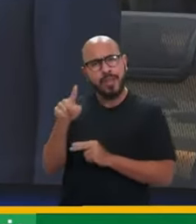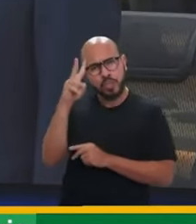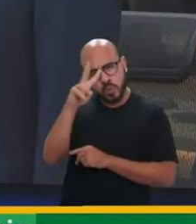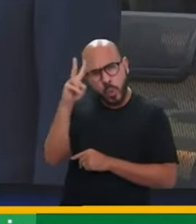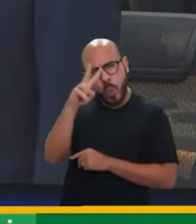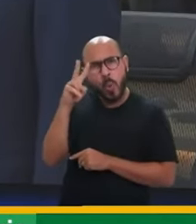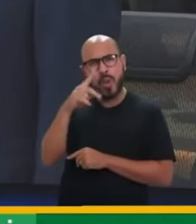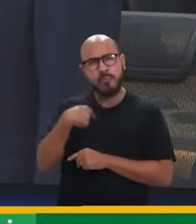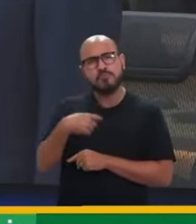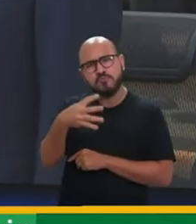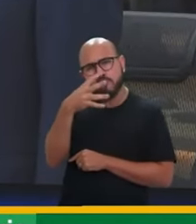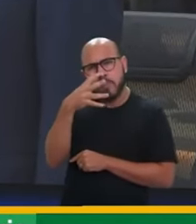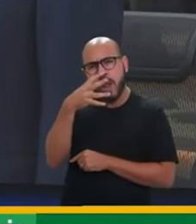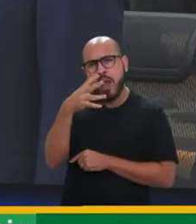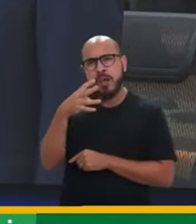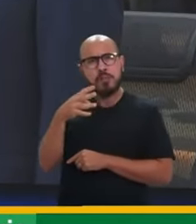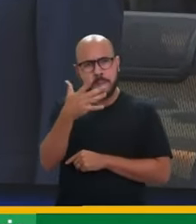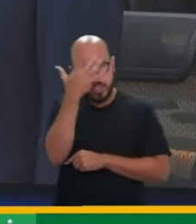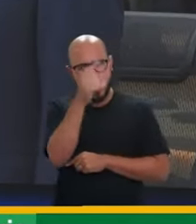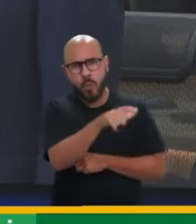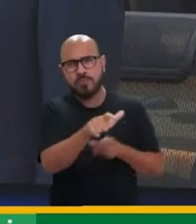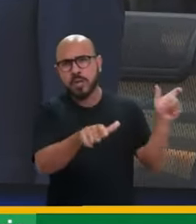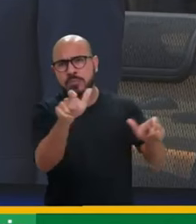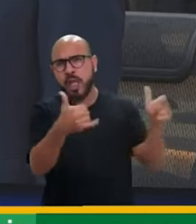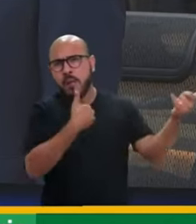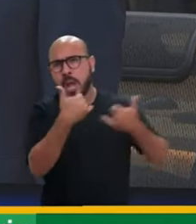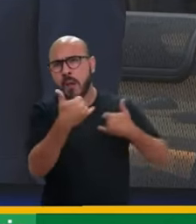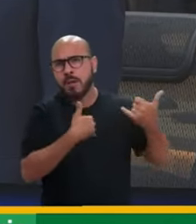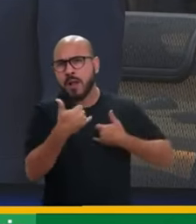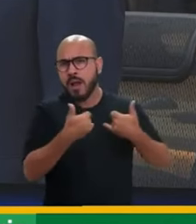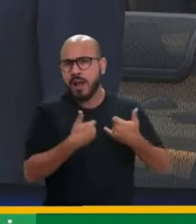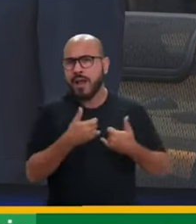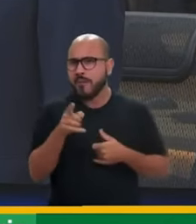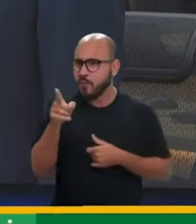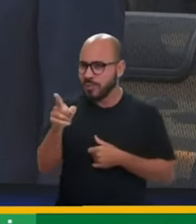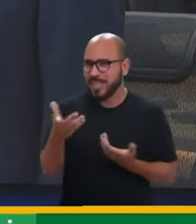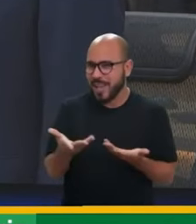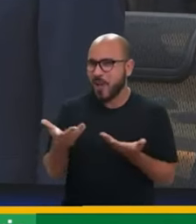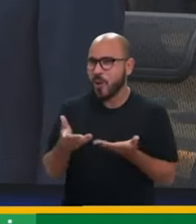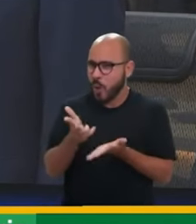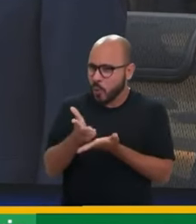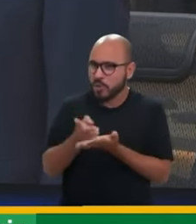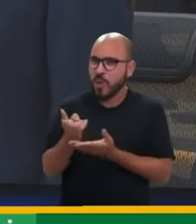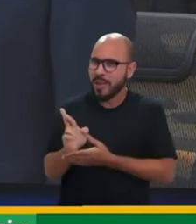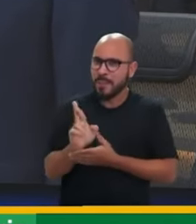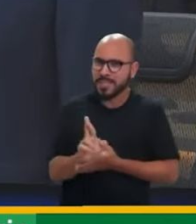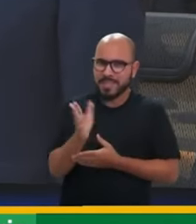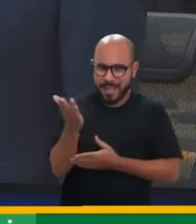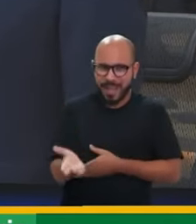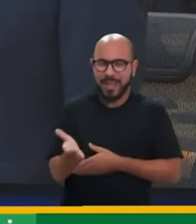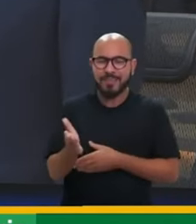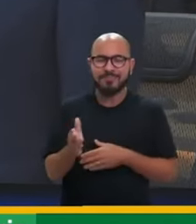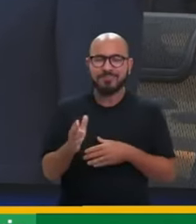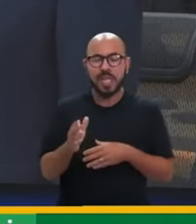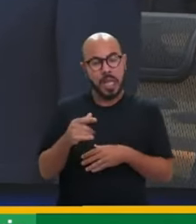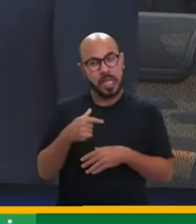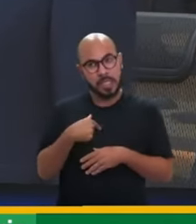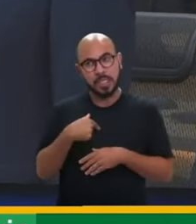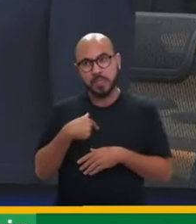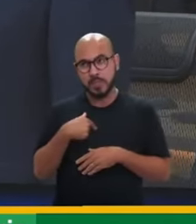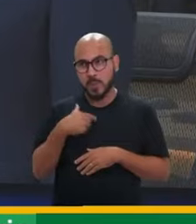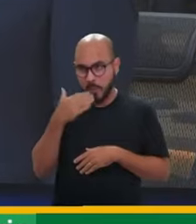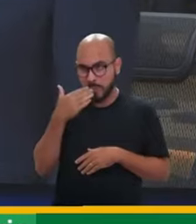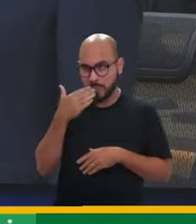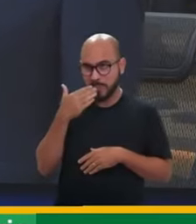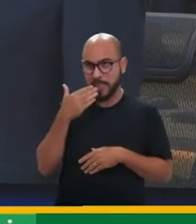dele que vossa excelência aqui o representa dando continuidade eu quero que vossa excelência já conte